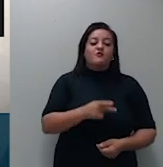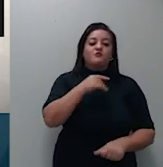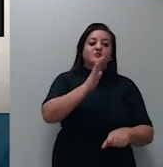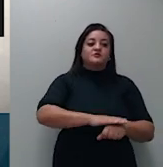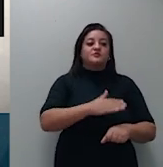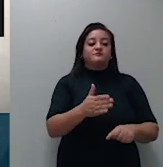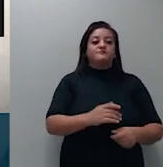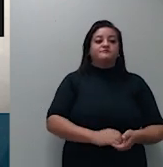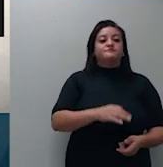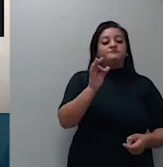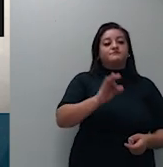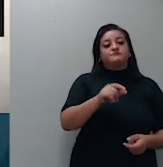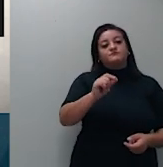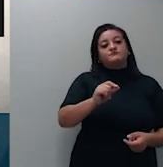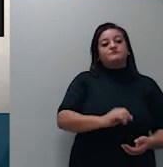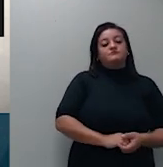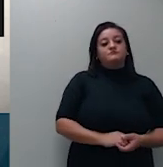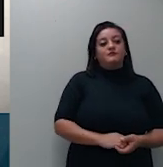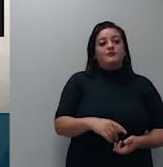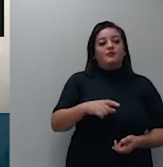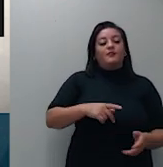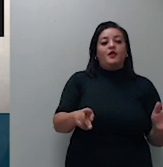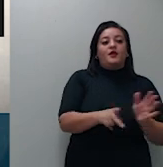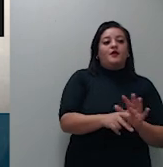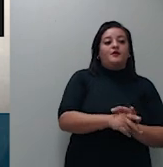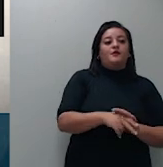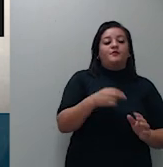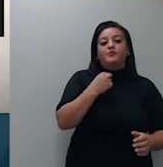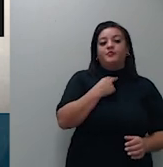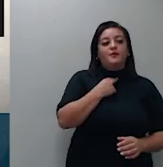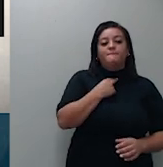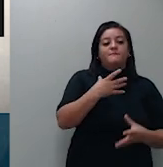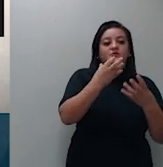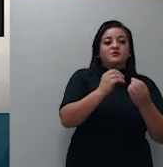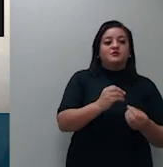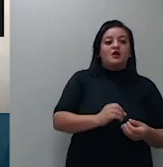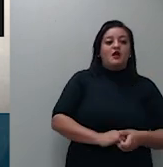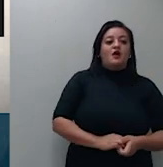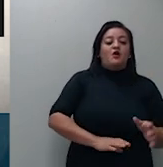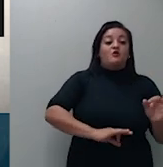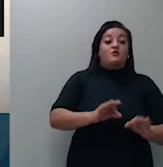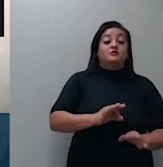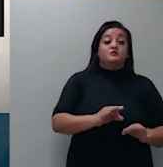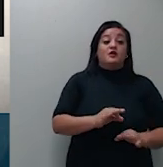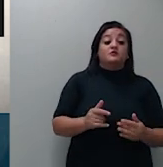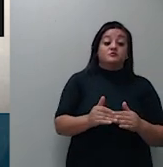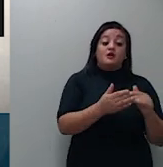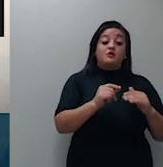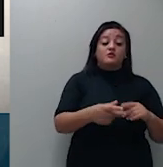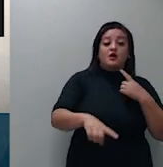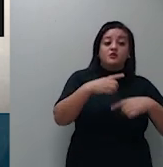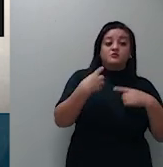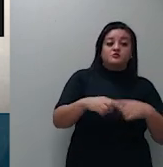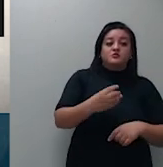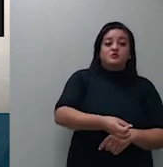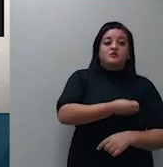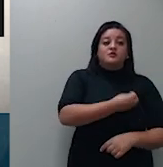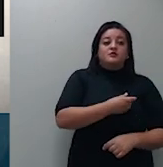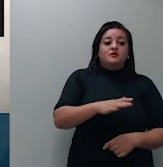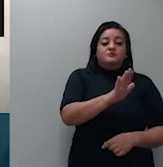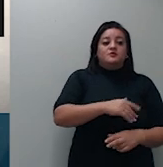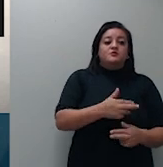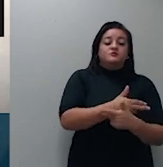reforço assertiva de que a posse exercida não pode ser considerada a mais pacífica tendo em vista a discussão